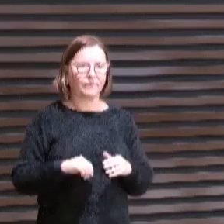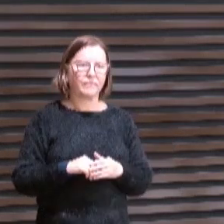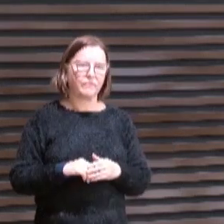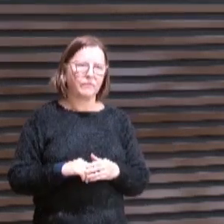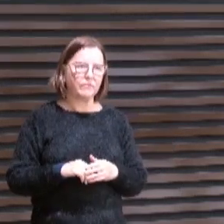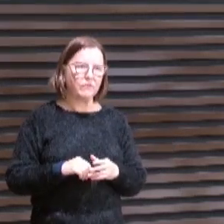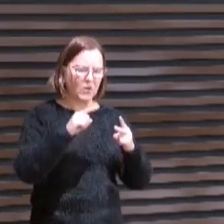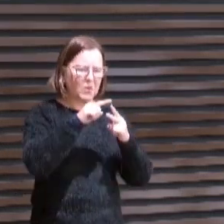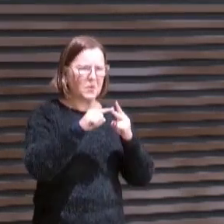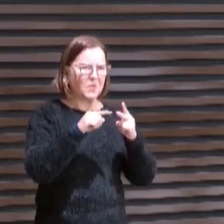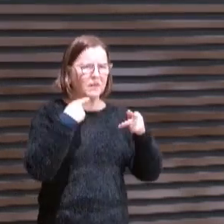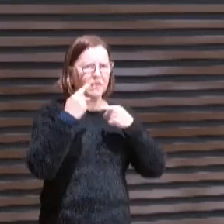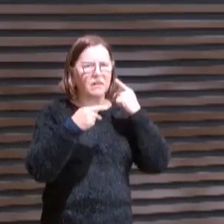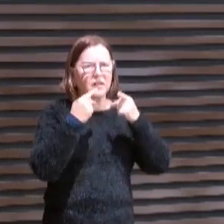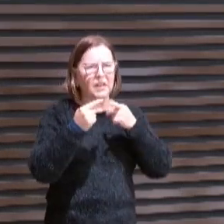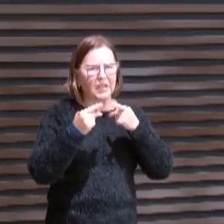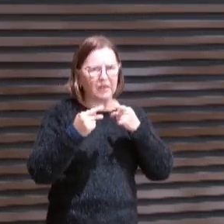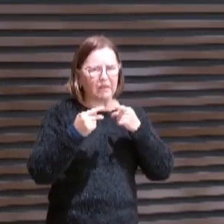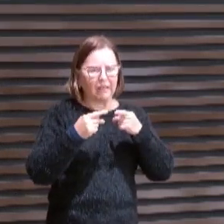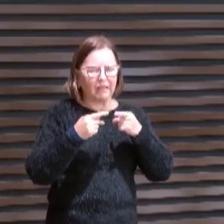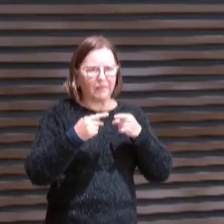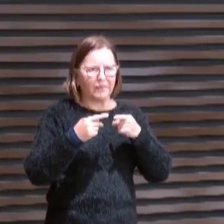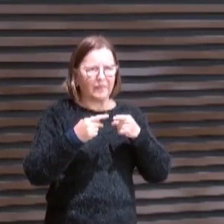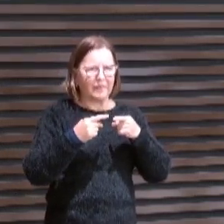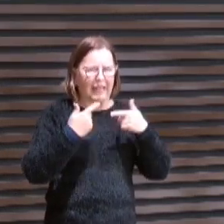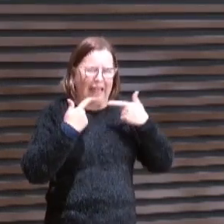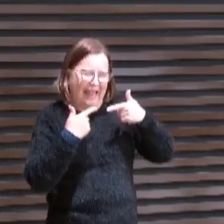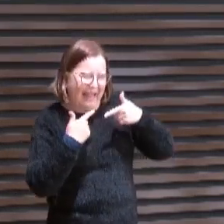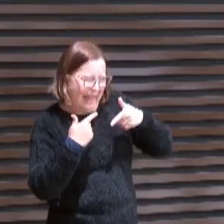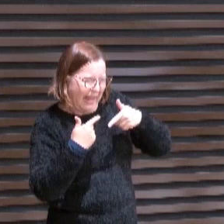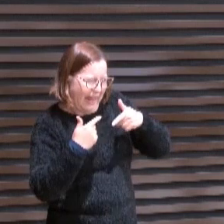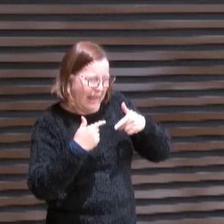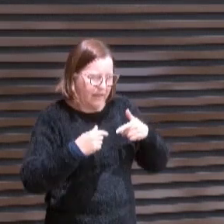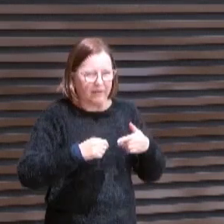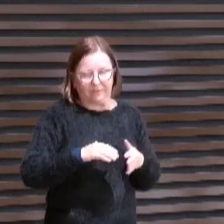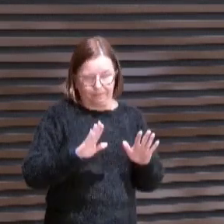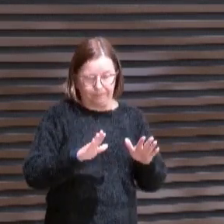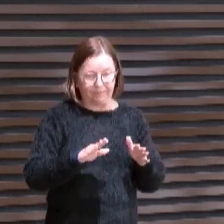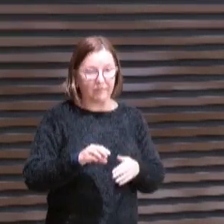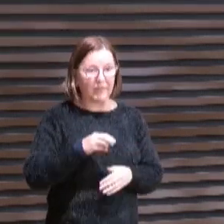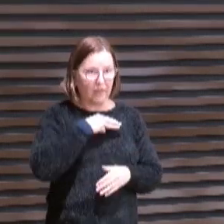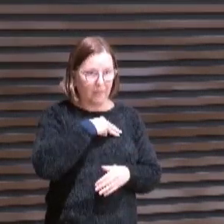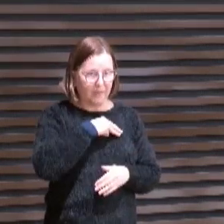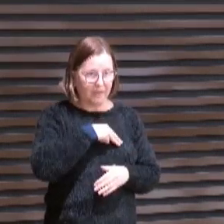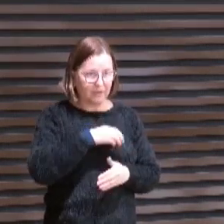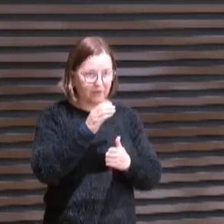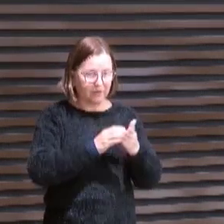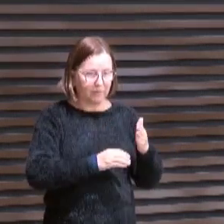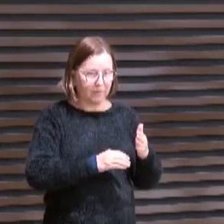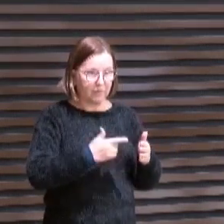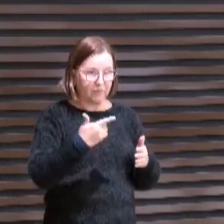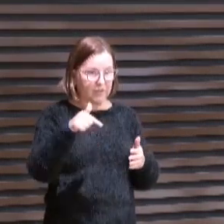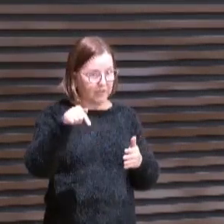Eles diziam zombarias e sarcasmos. Vamos ver Mateus 27, 40, de